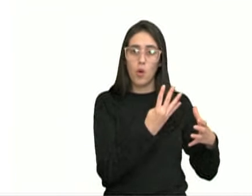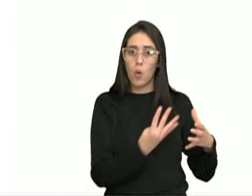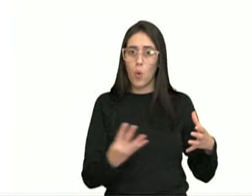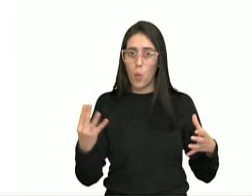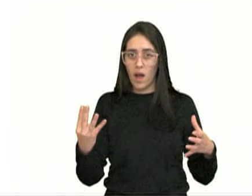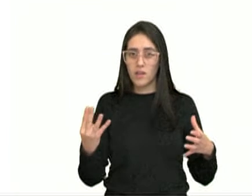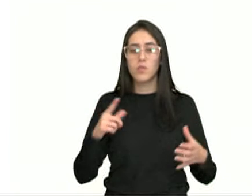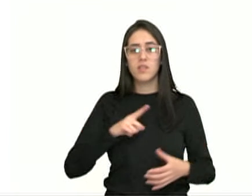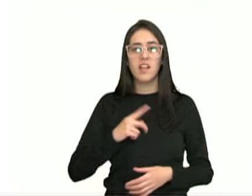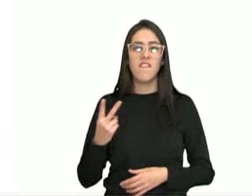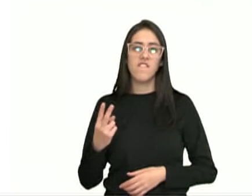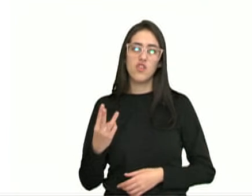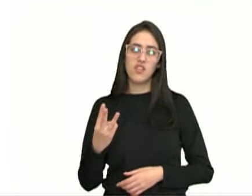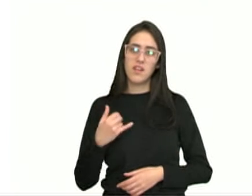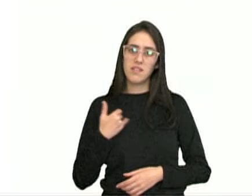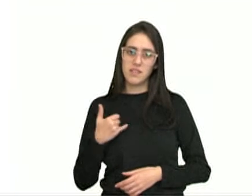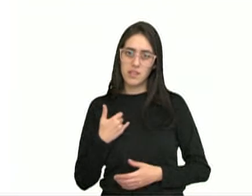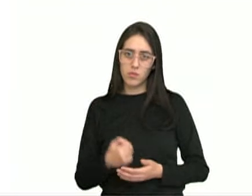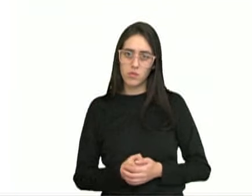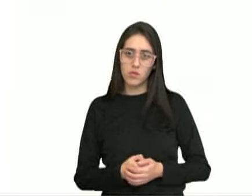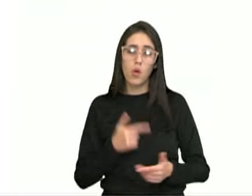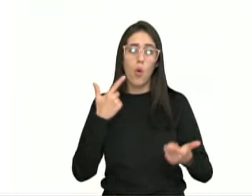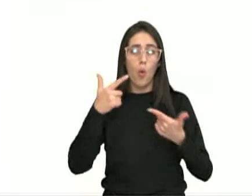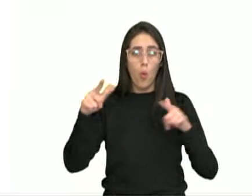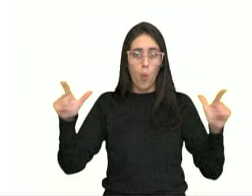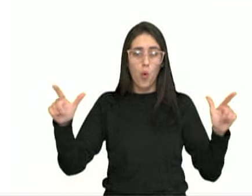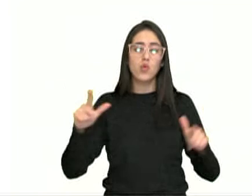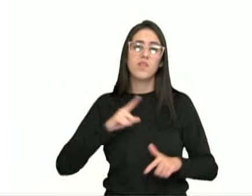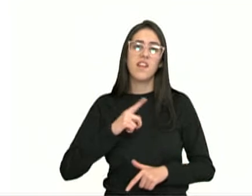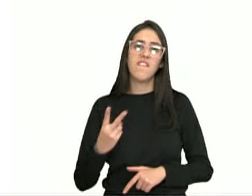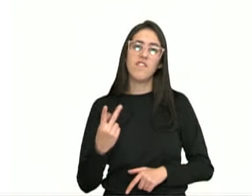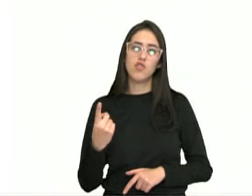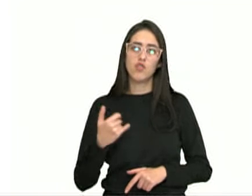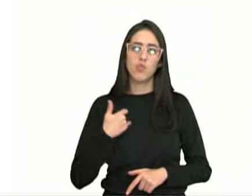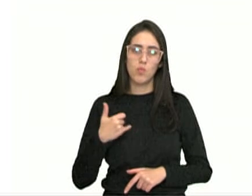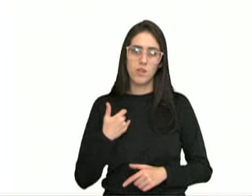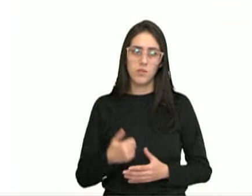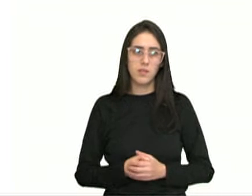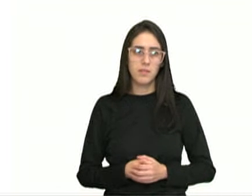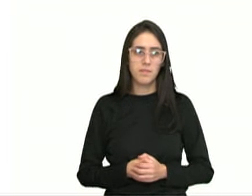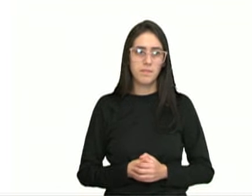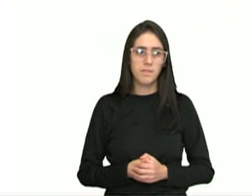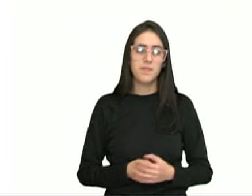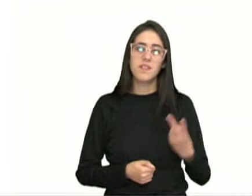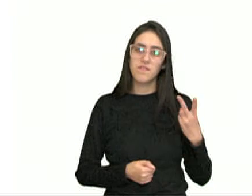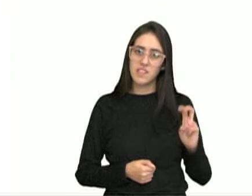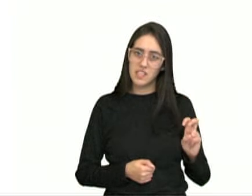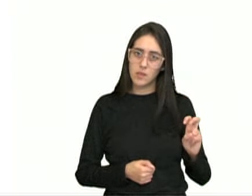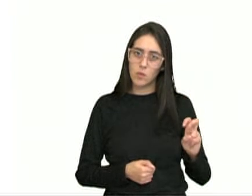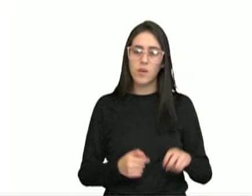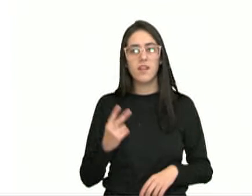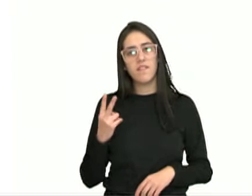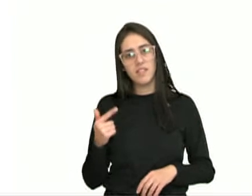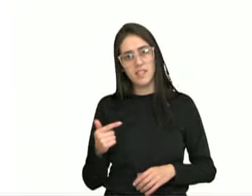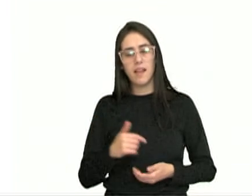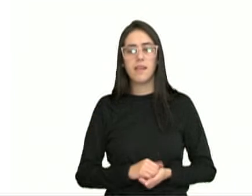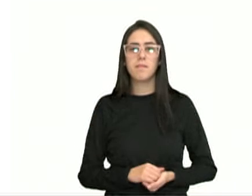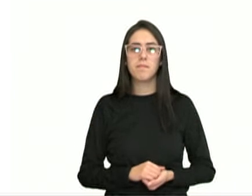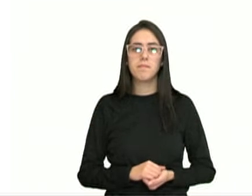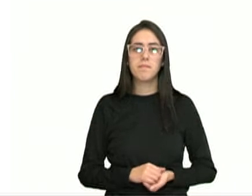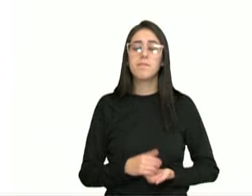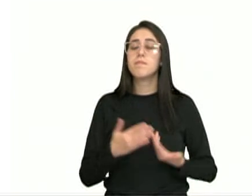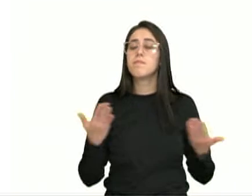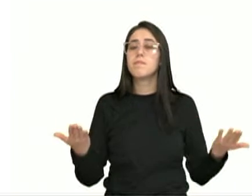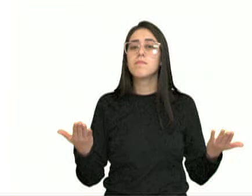têm 23 anos e os demais têm 21 anos, 25 e 27 anos. Qual é